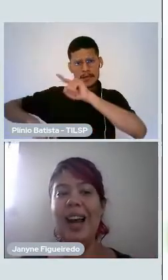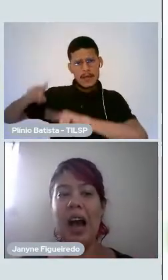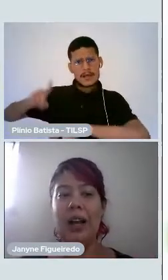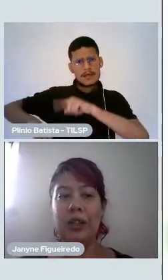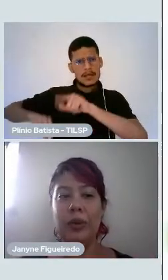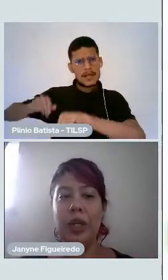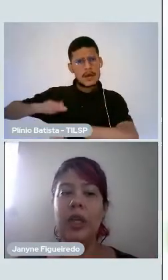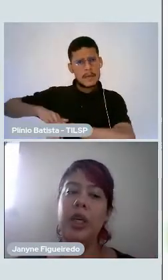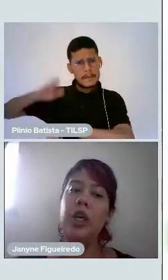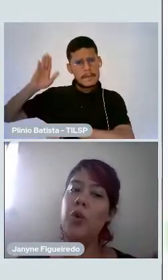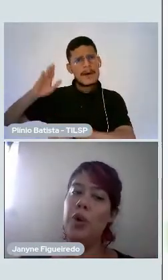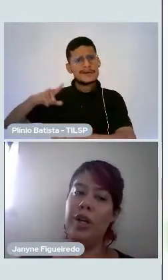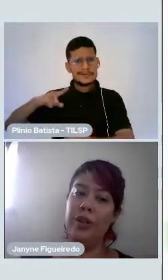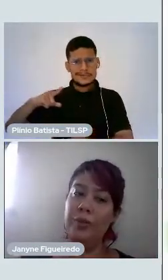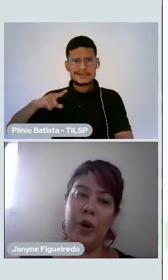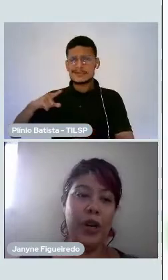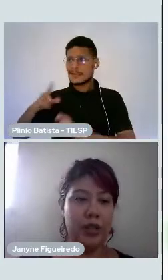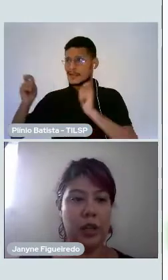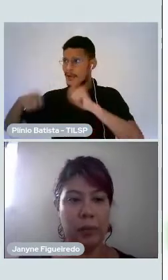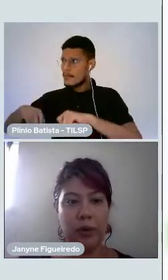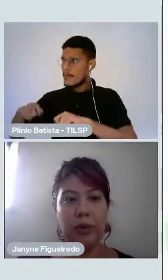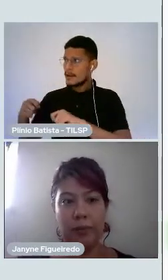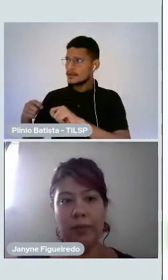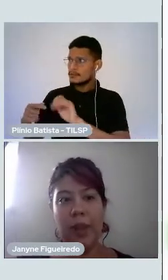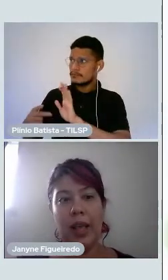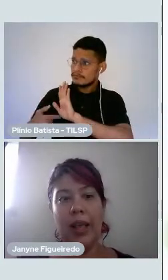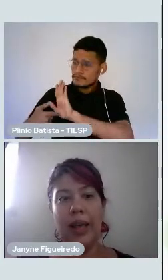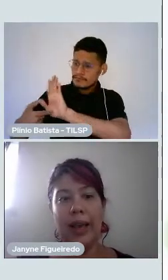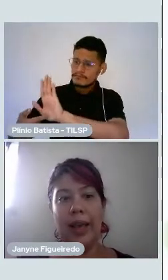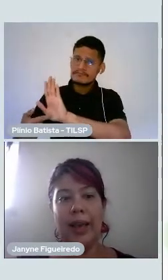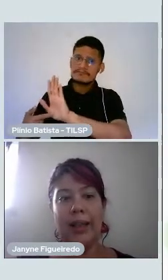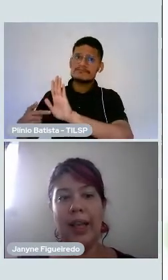mais intrincado, enquanto, por exemplo,